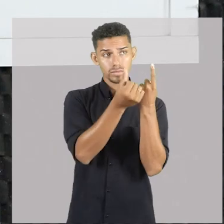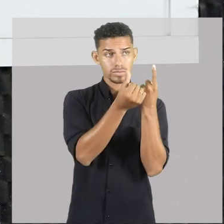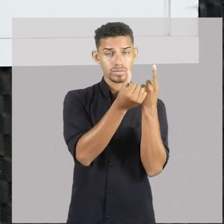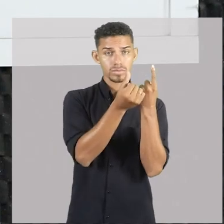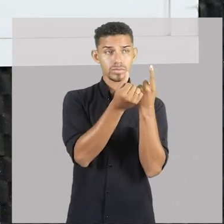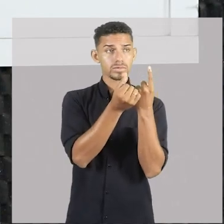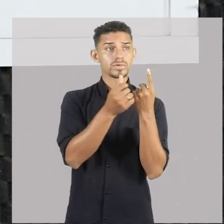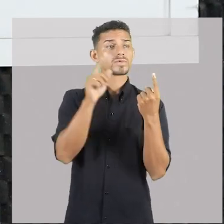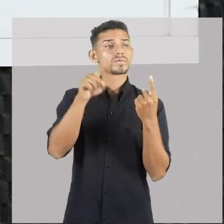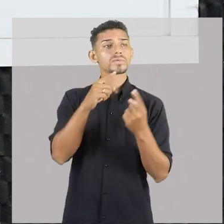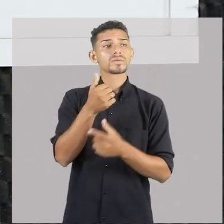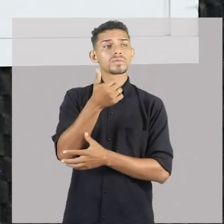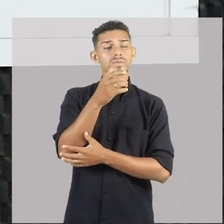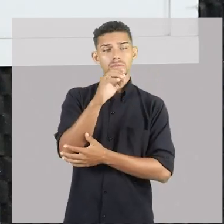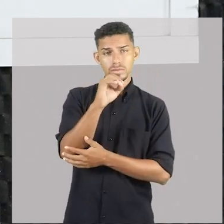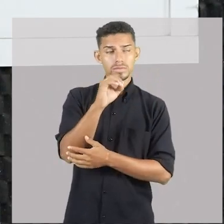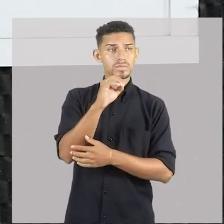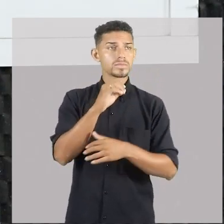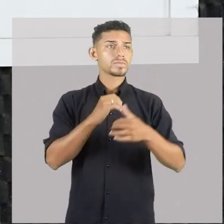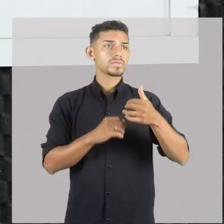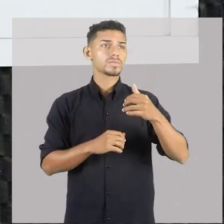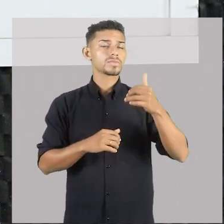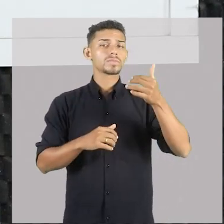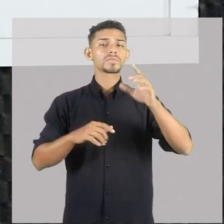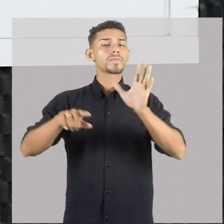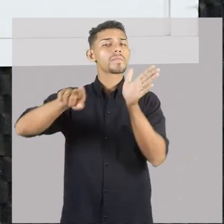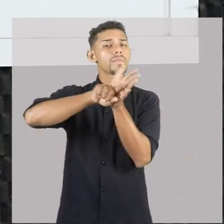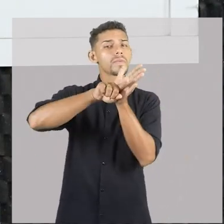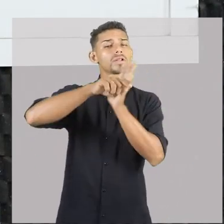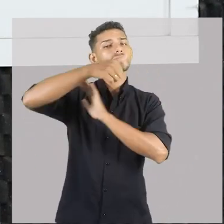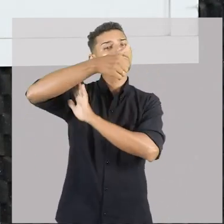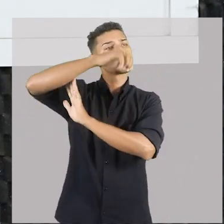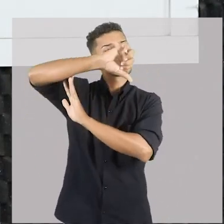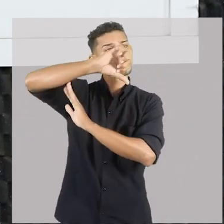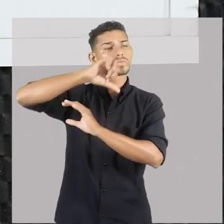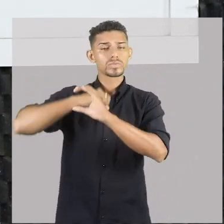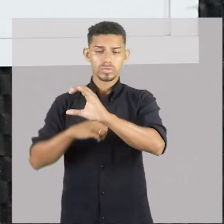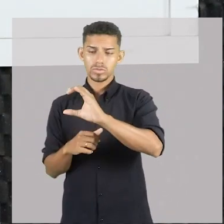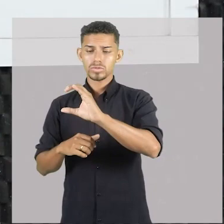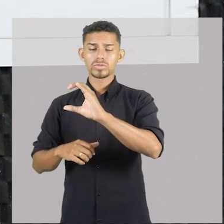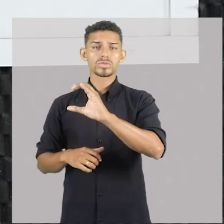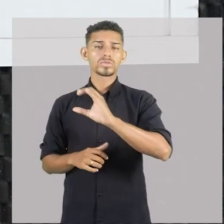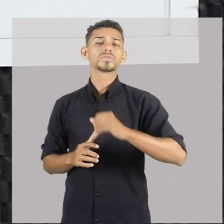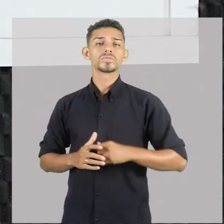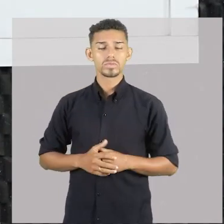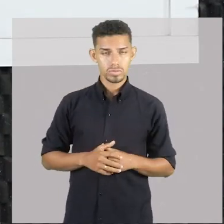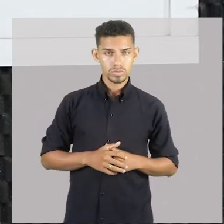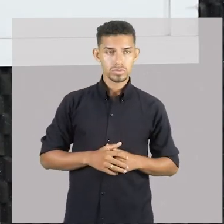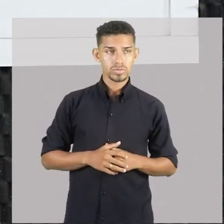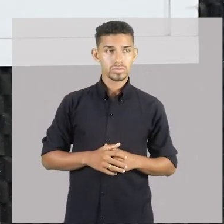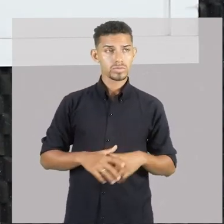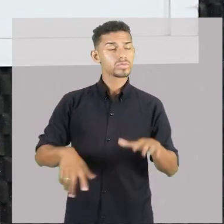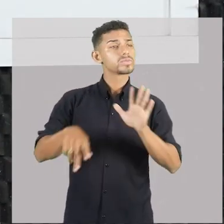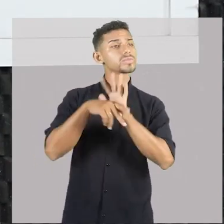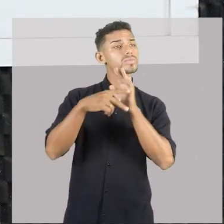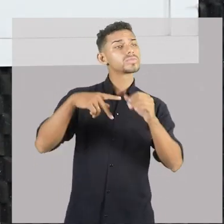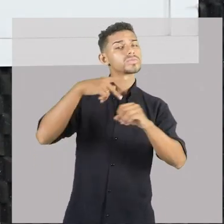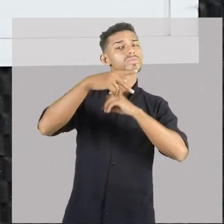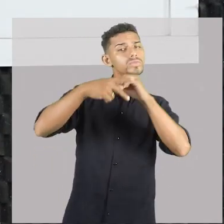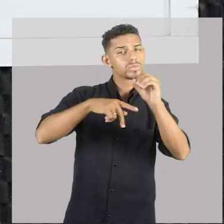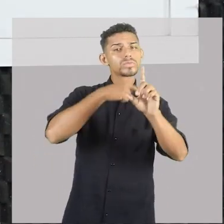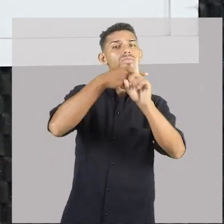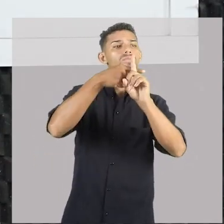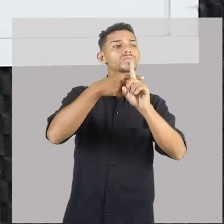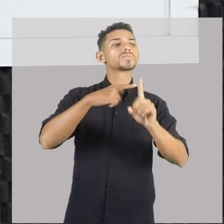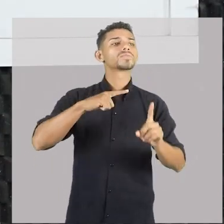a menos 19 coulombs. Cada elétron possui carga negativa e o próton também